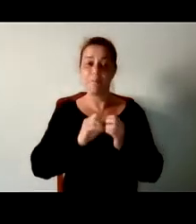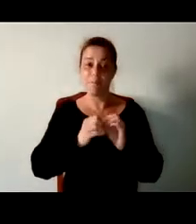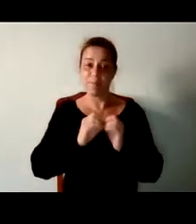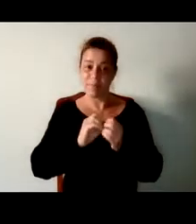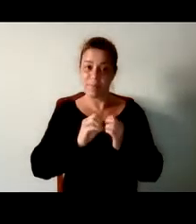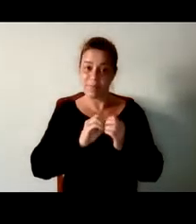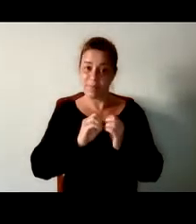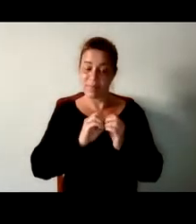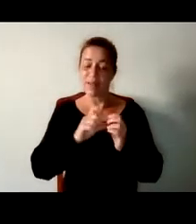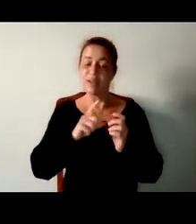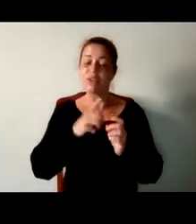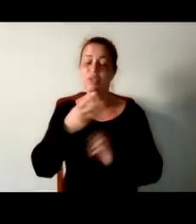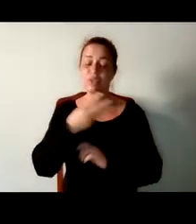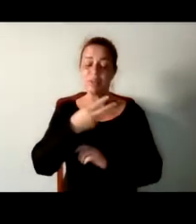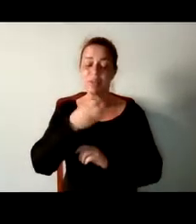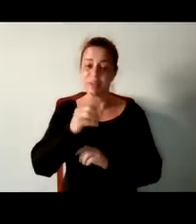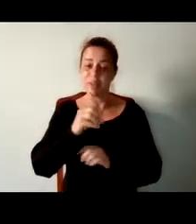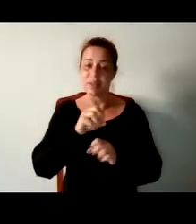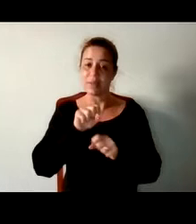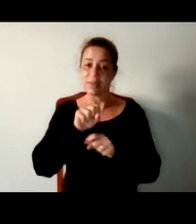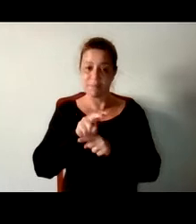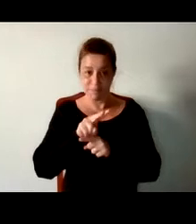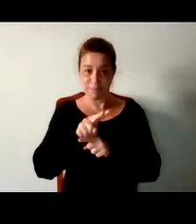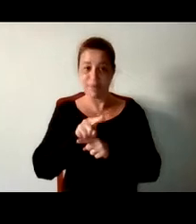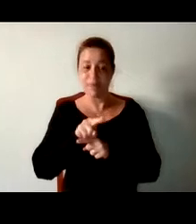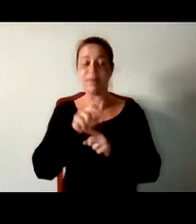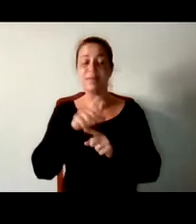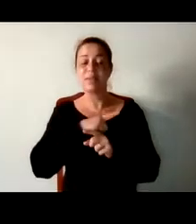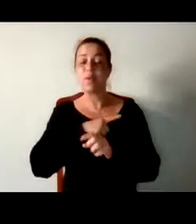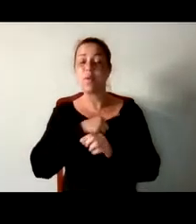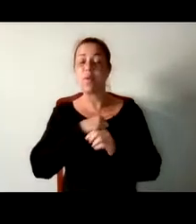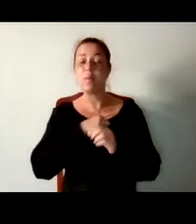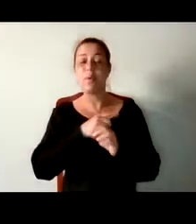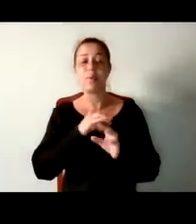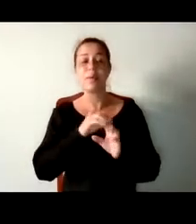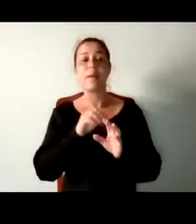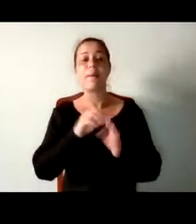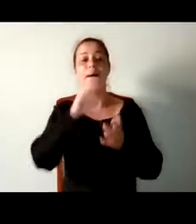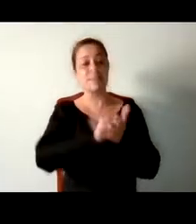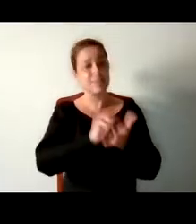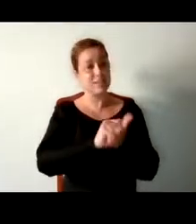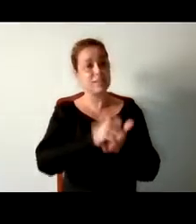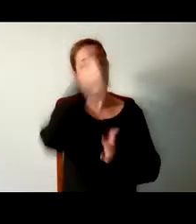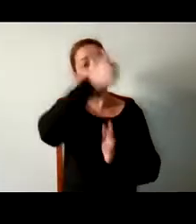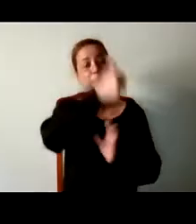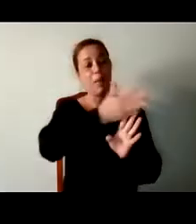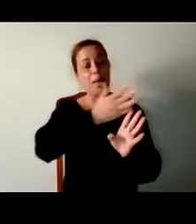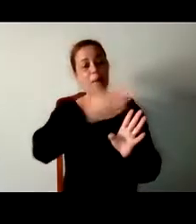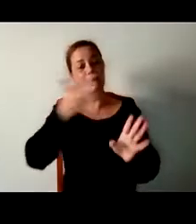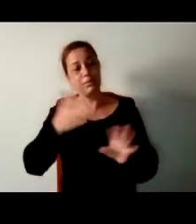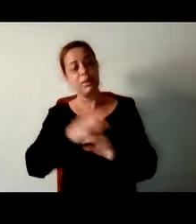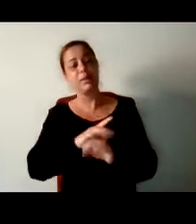vagas e que a ordem de inscrição vai ser por ordem de chegada, né? Para apresentação dessa